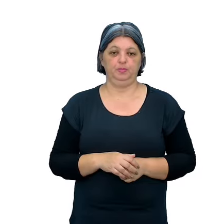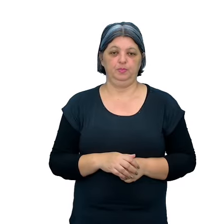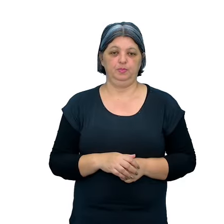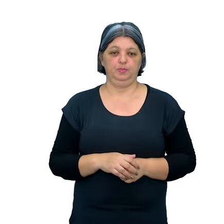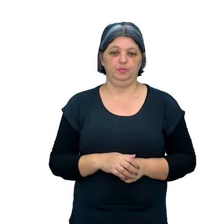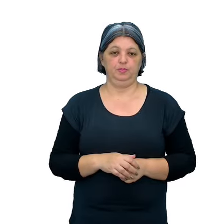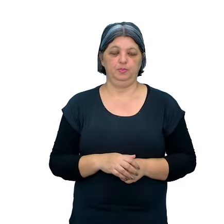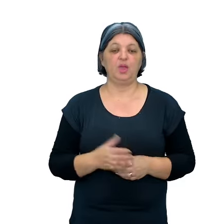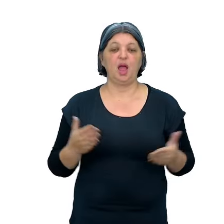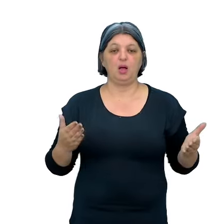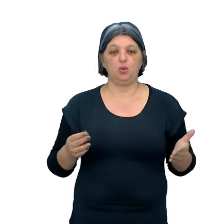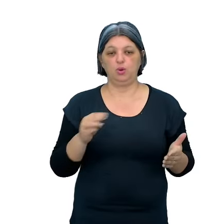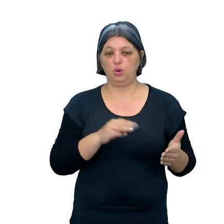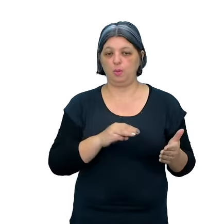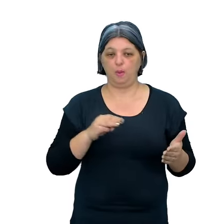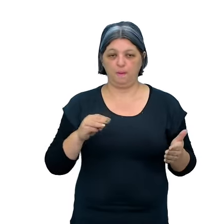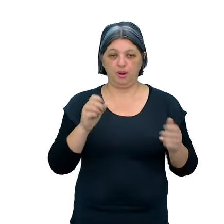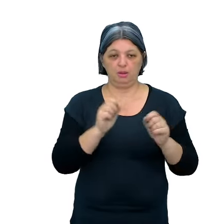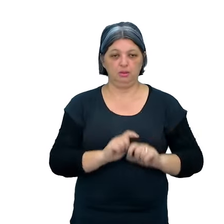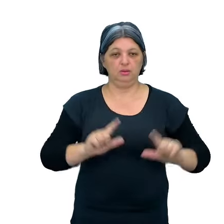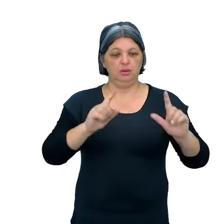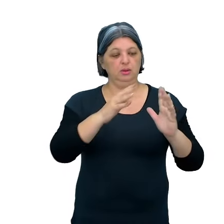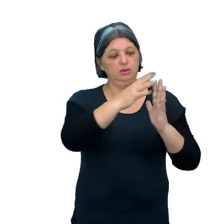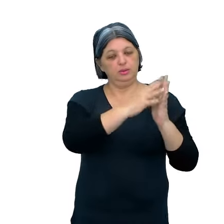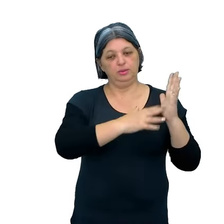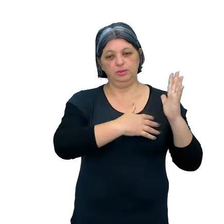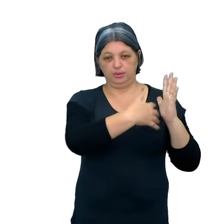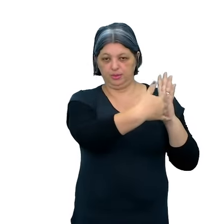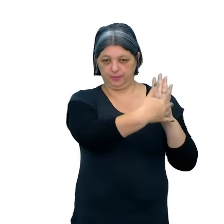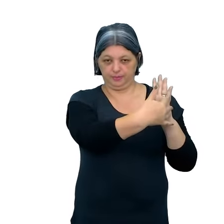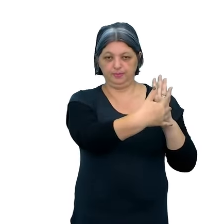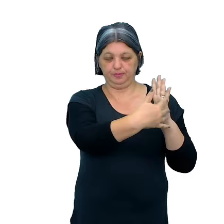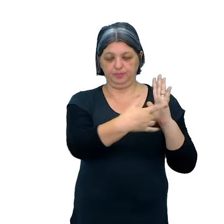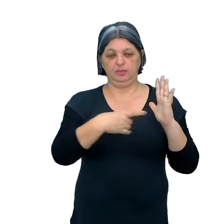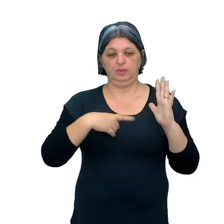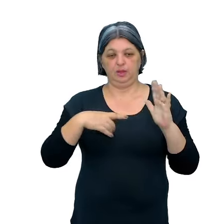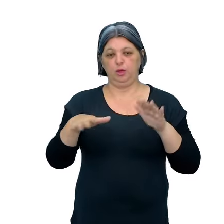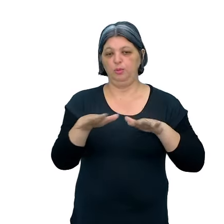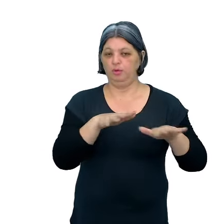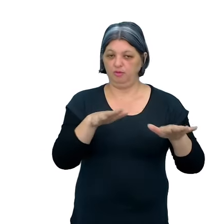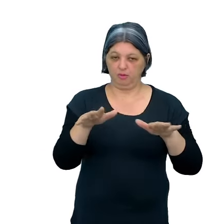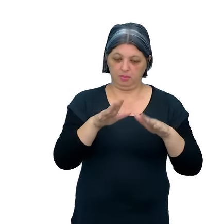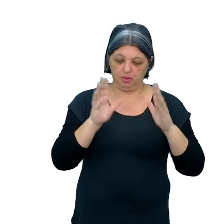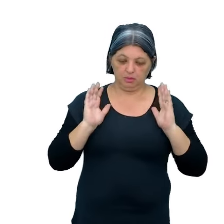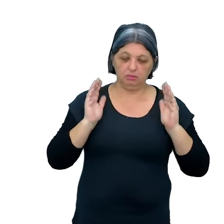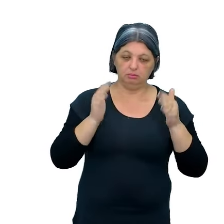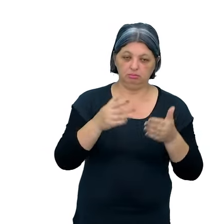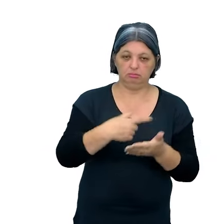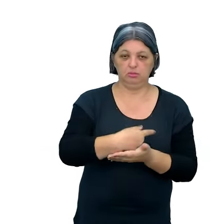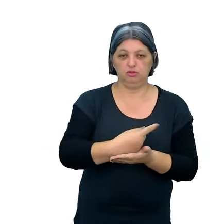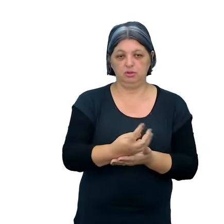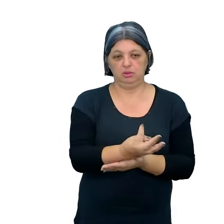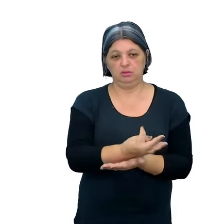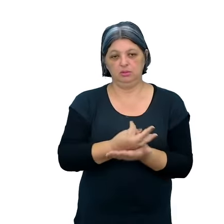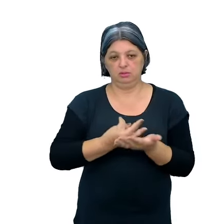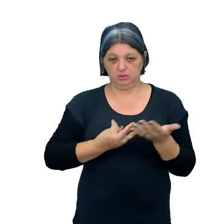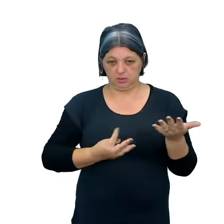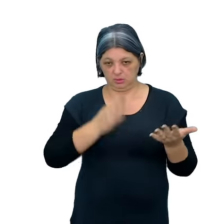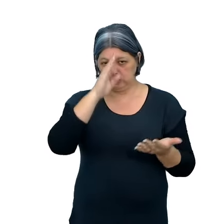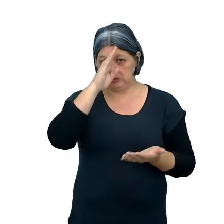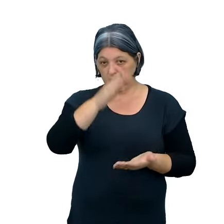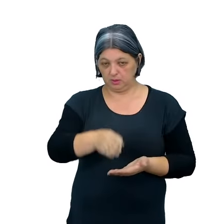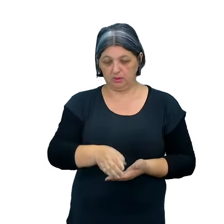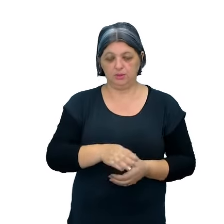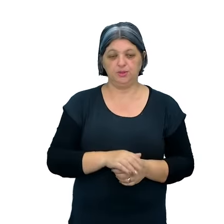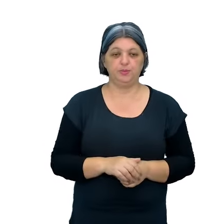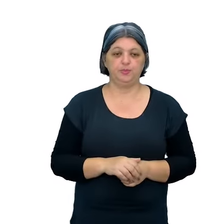esse momento desse quadro, né, nós temos esse movimento central, né, dos gêneros sexuais predominantes. Aí